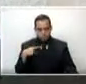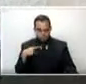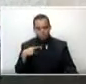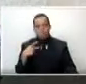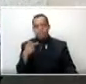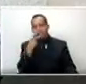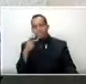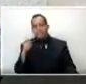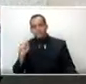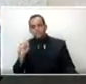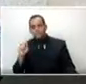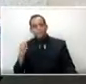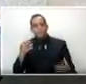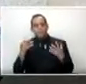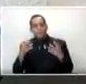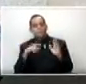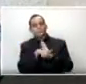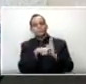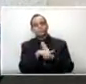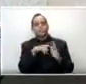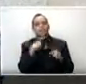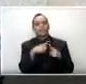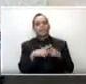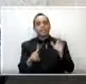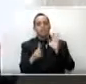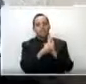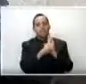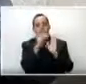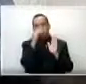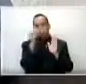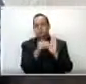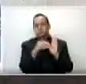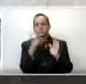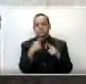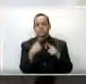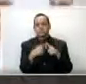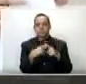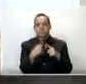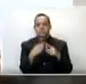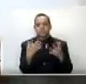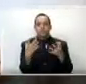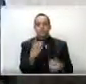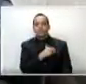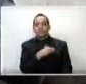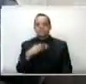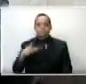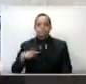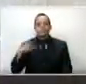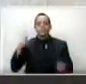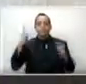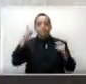gerando inquérito civil que averiguará as causas do não cumprimento de tal medida. Espero que o Ministério Público